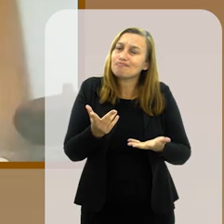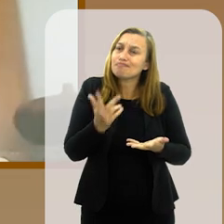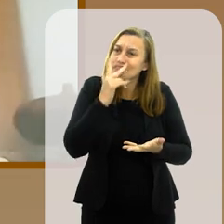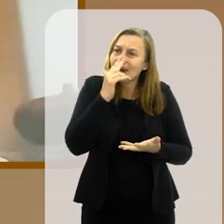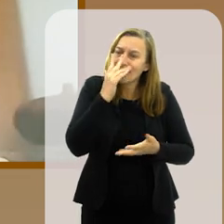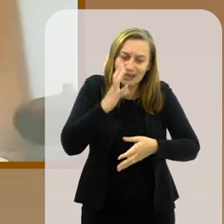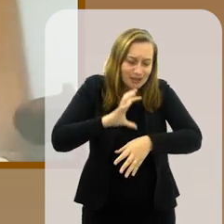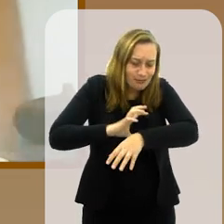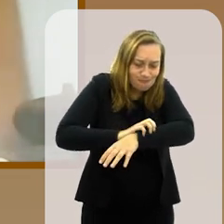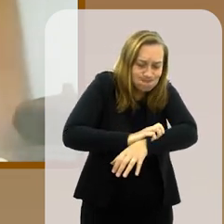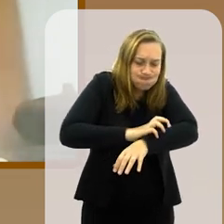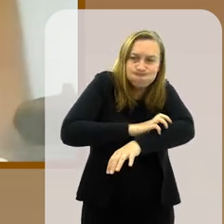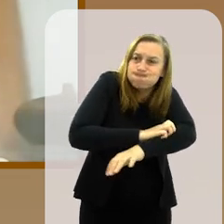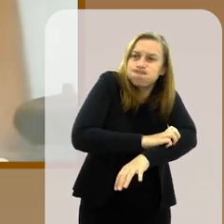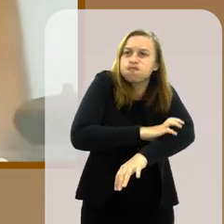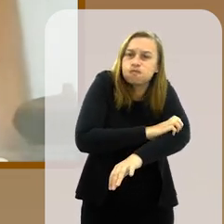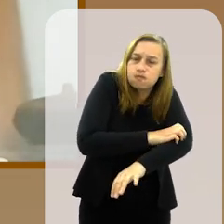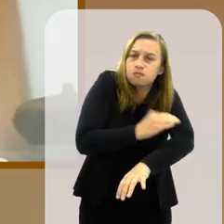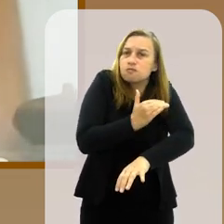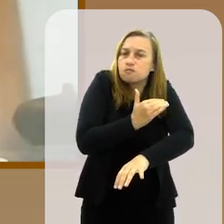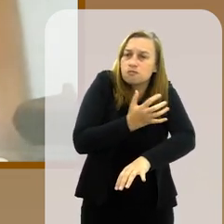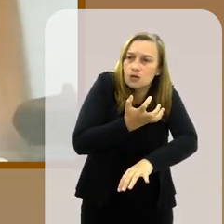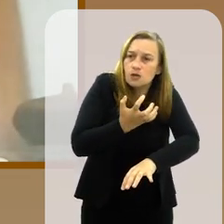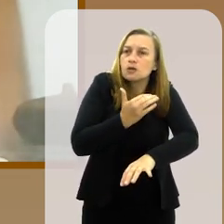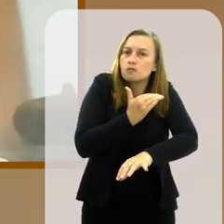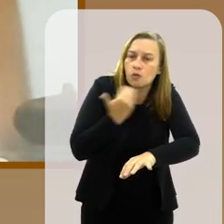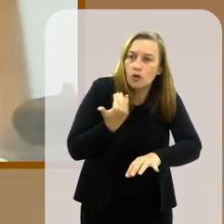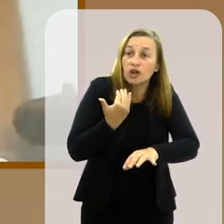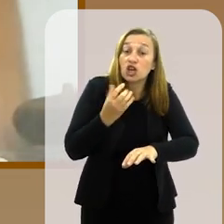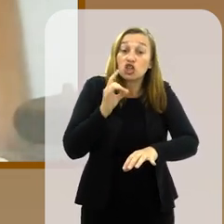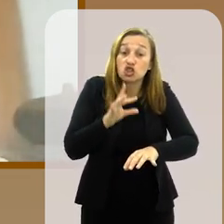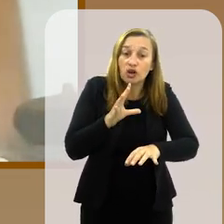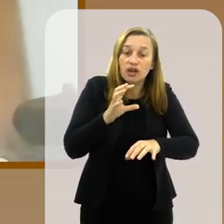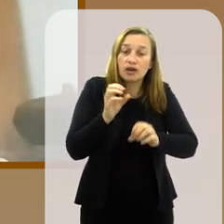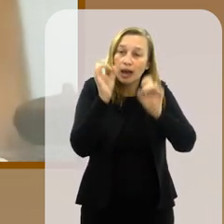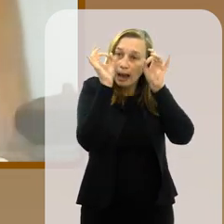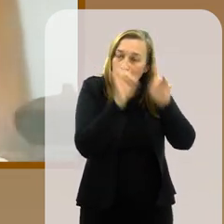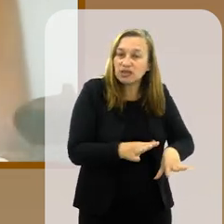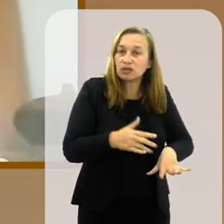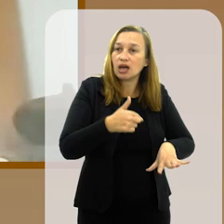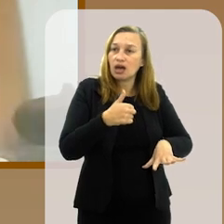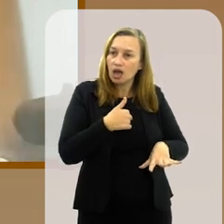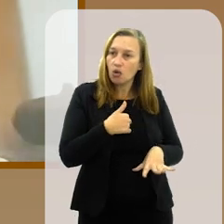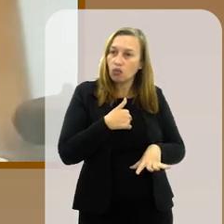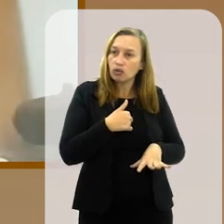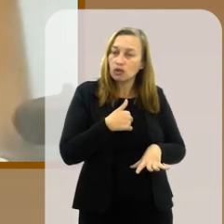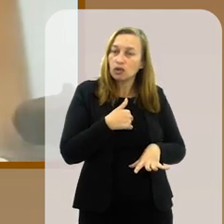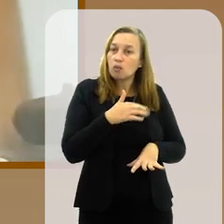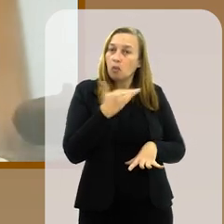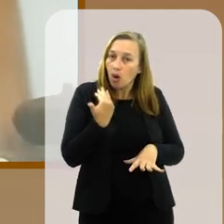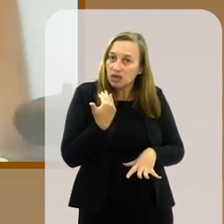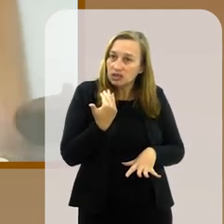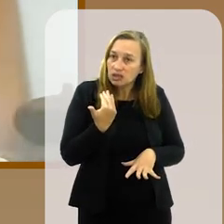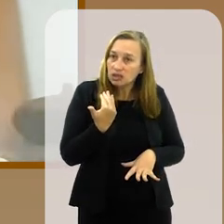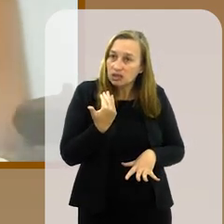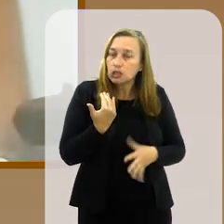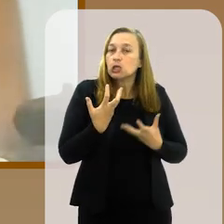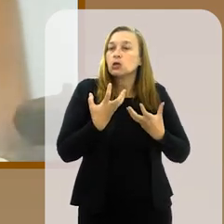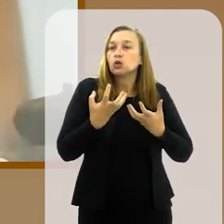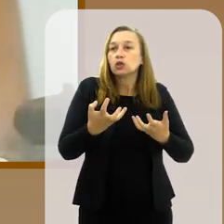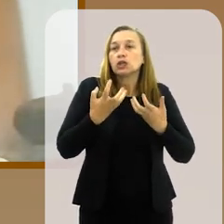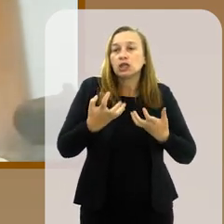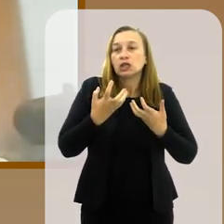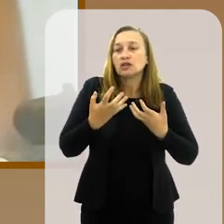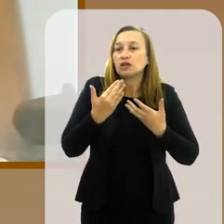me mataram. Então o quê? Eles queriam me matar. Eles só iam embora, só iam me largar quando eu estivesse